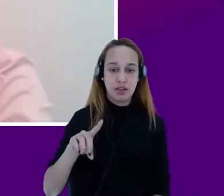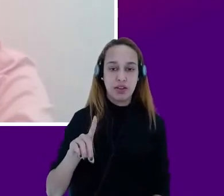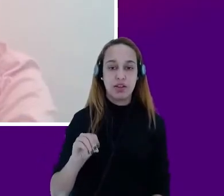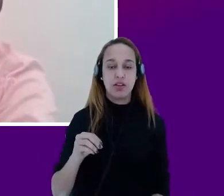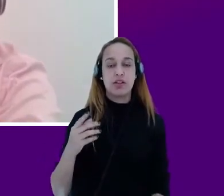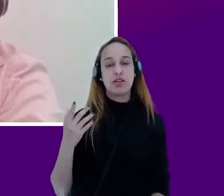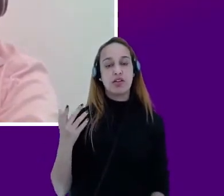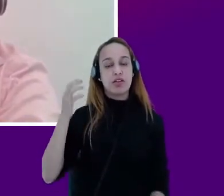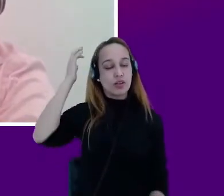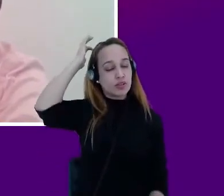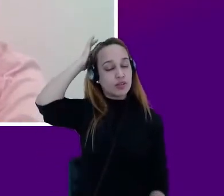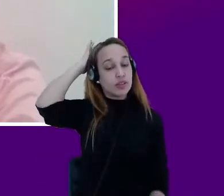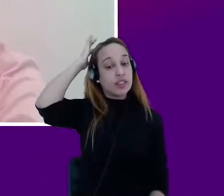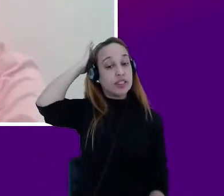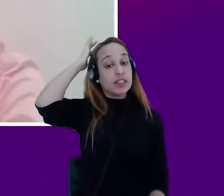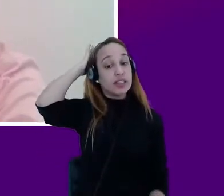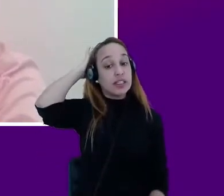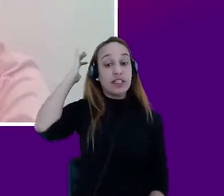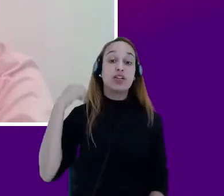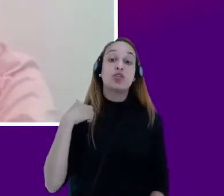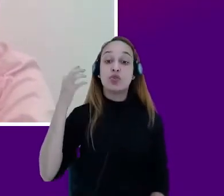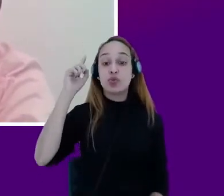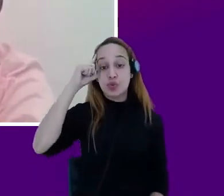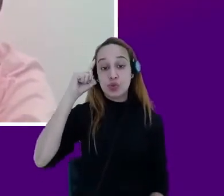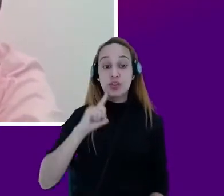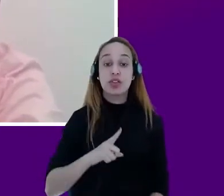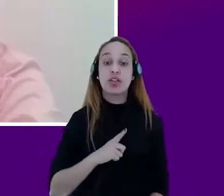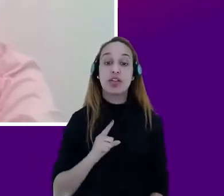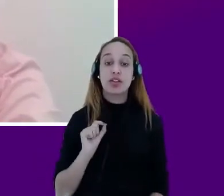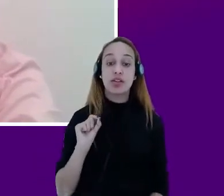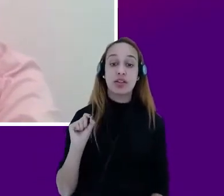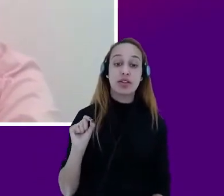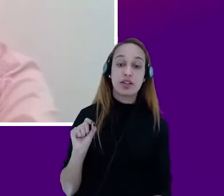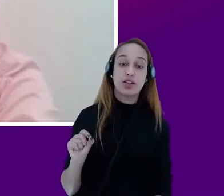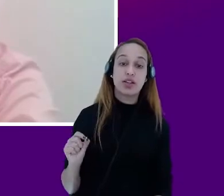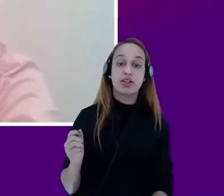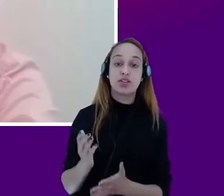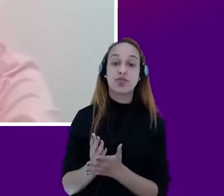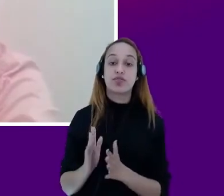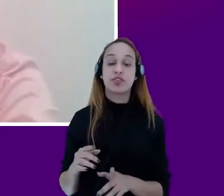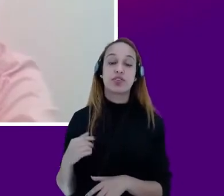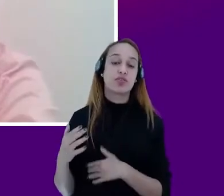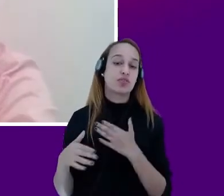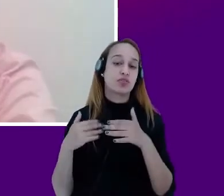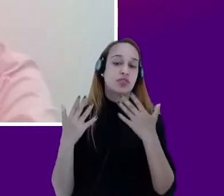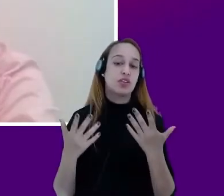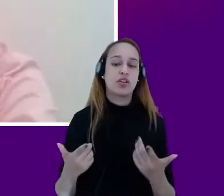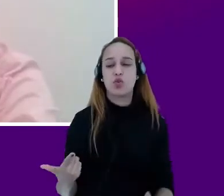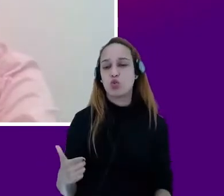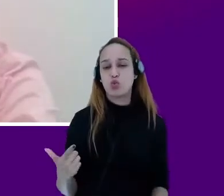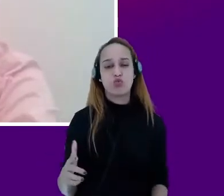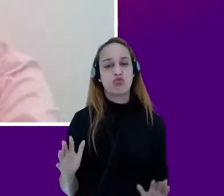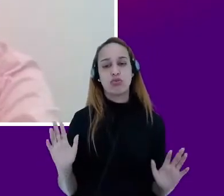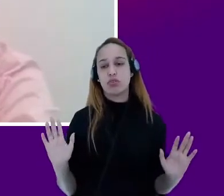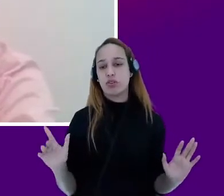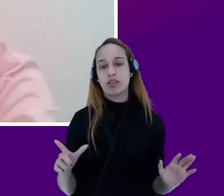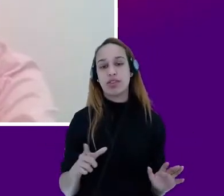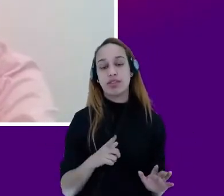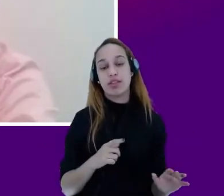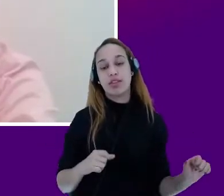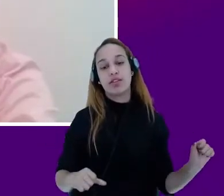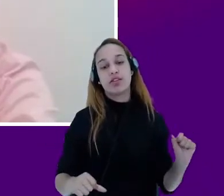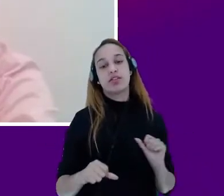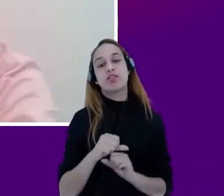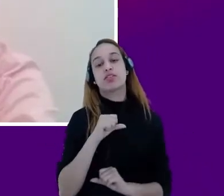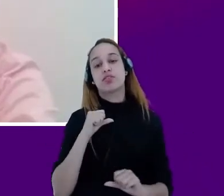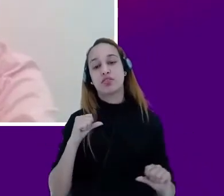também, e nem sei se existe esse fim da evolução. Eu acho que não existe o fim da evolução, acho que existe a transformação